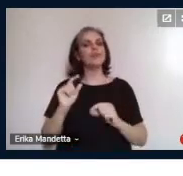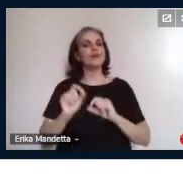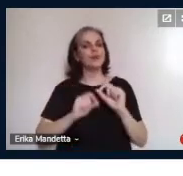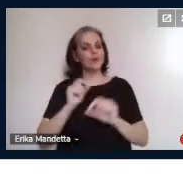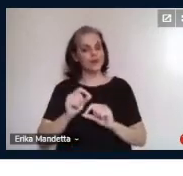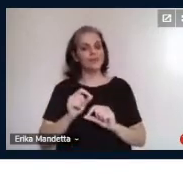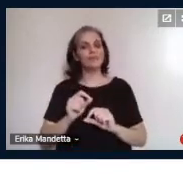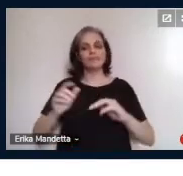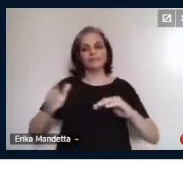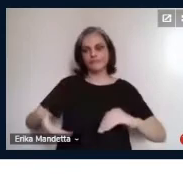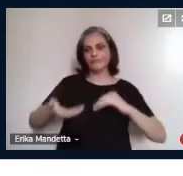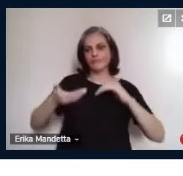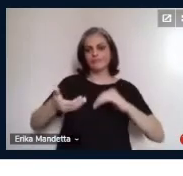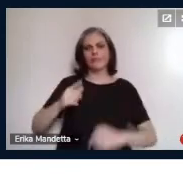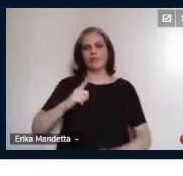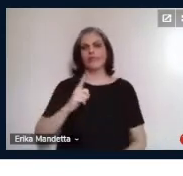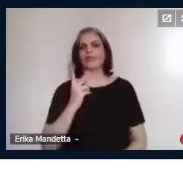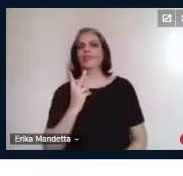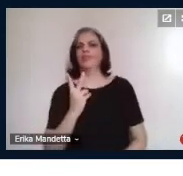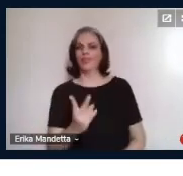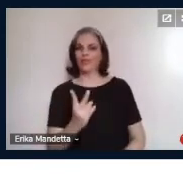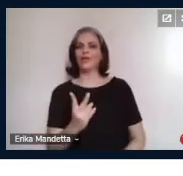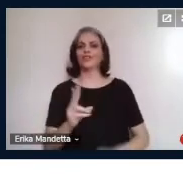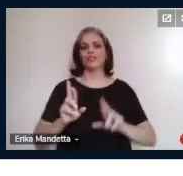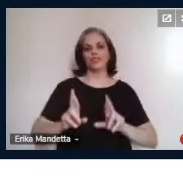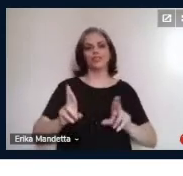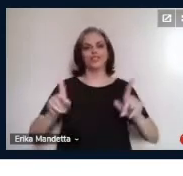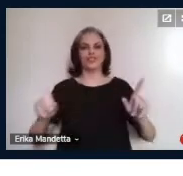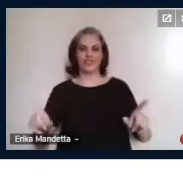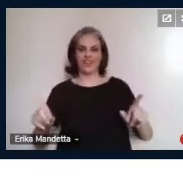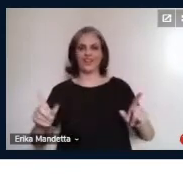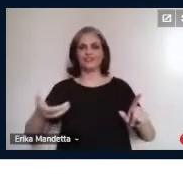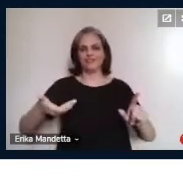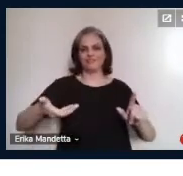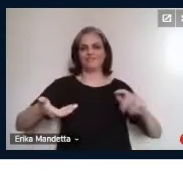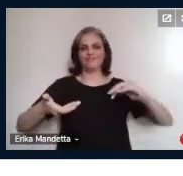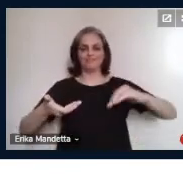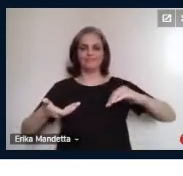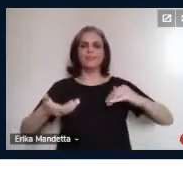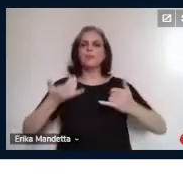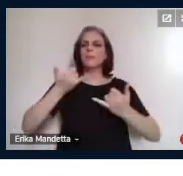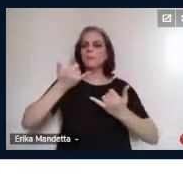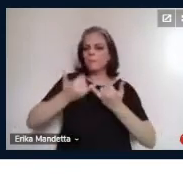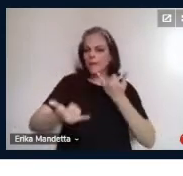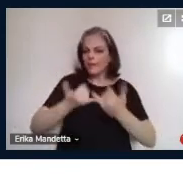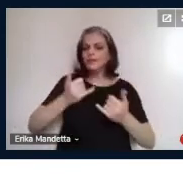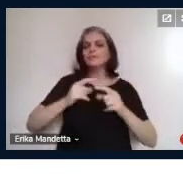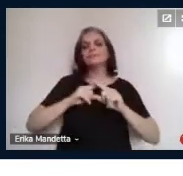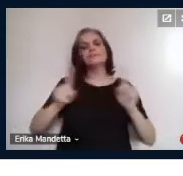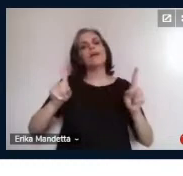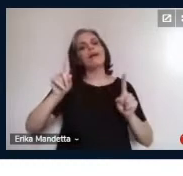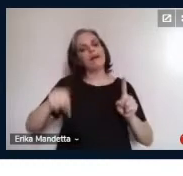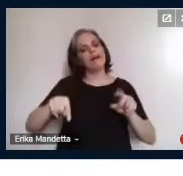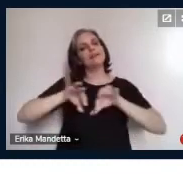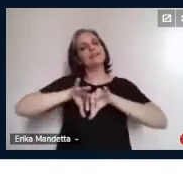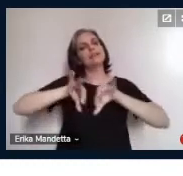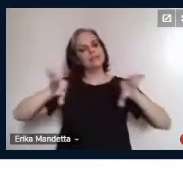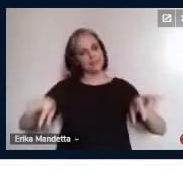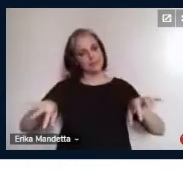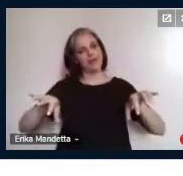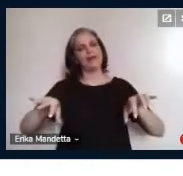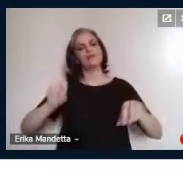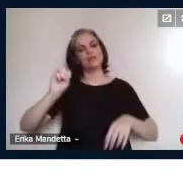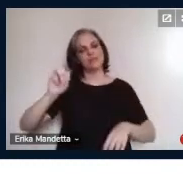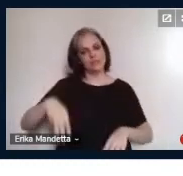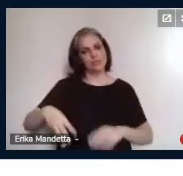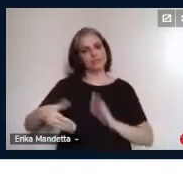Congresso Nacional é constituído de dois órgãos diferentes que têm muitas semelhanças mas que são dois órgãos diferentes, Senado e Câmara,